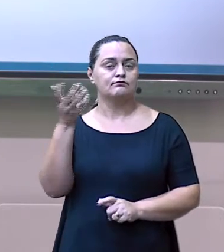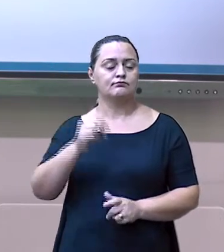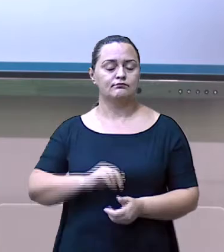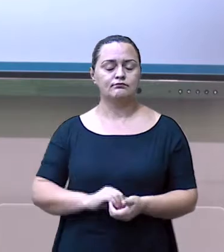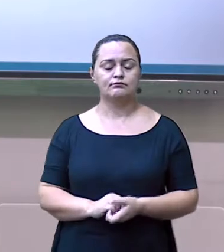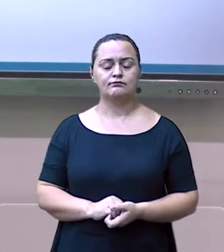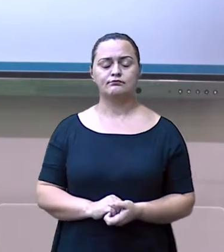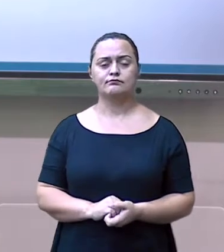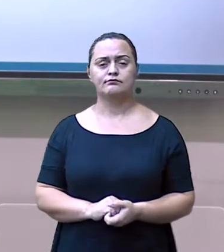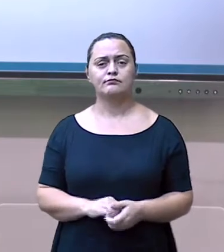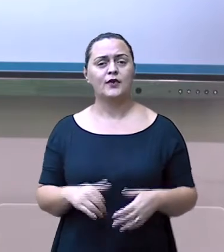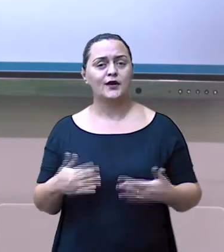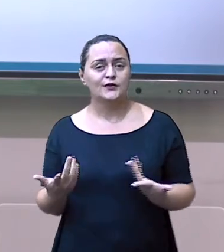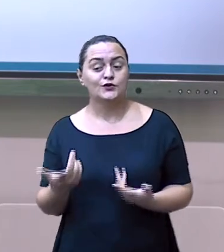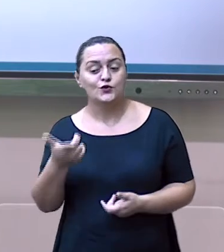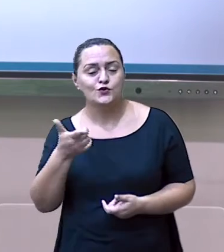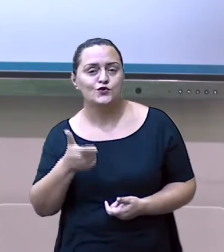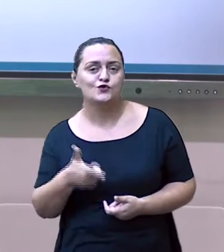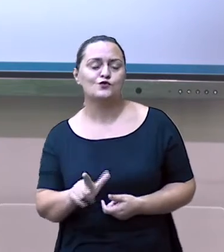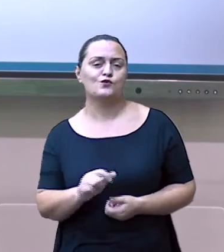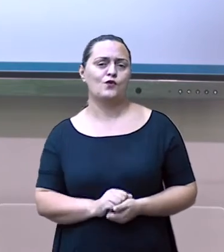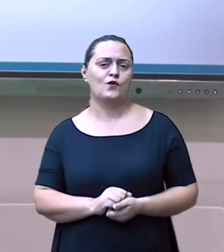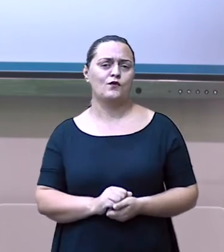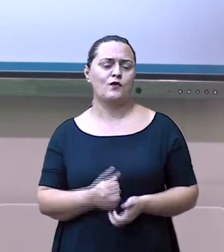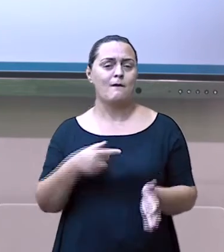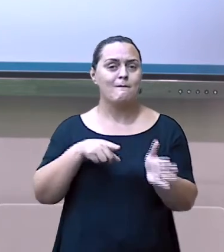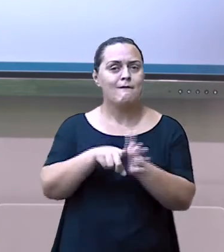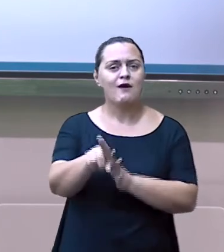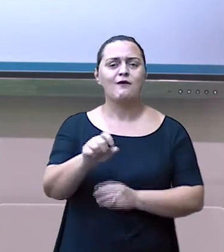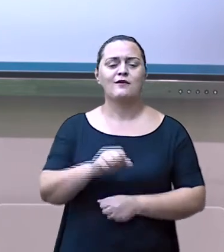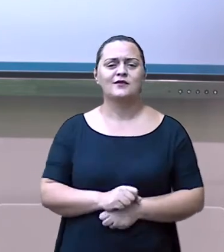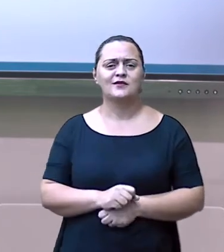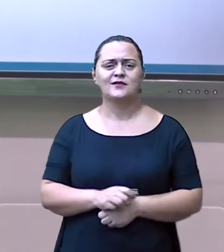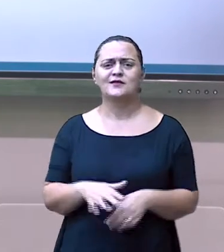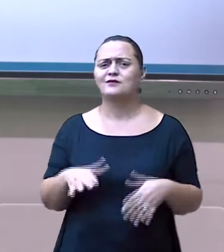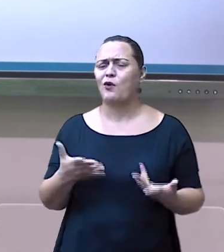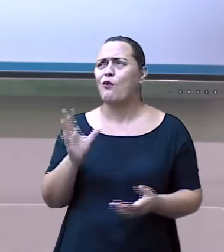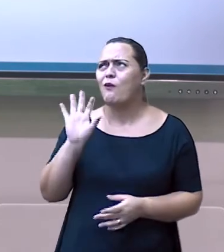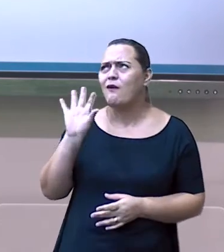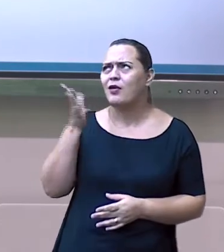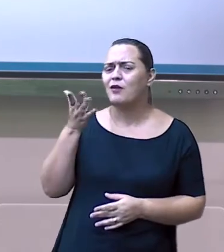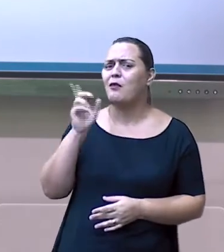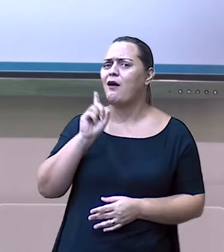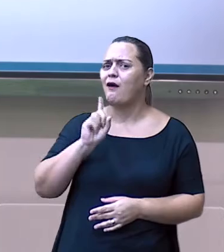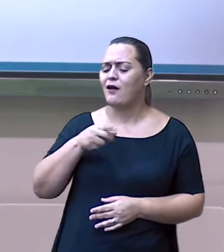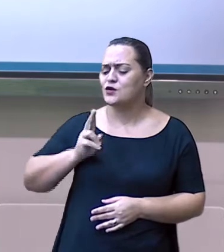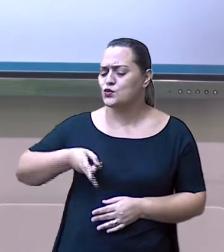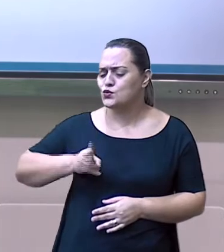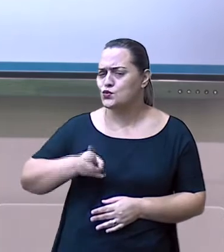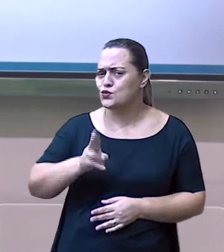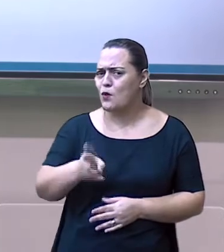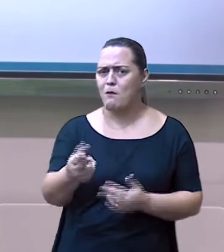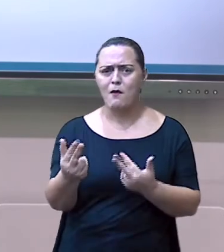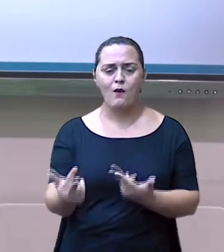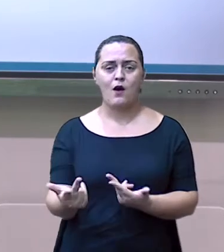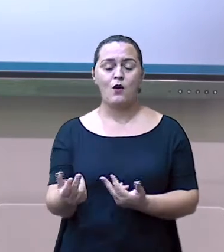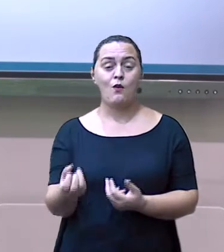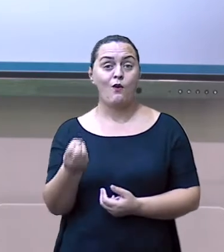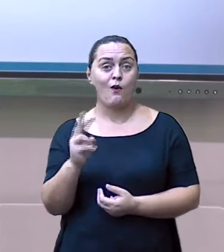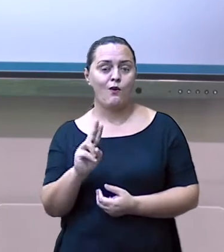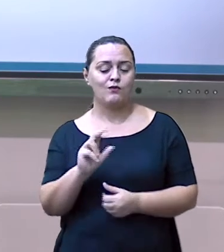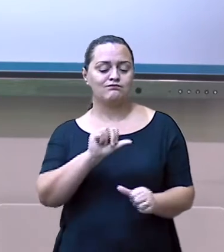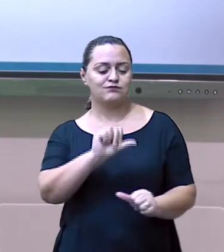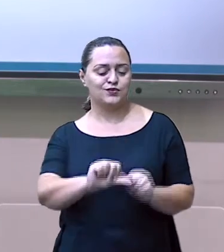Aí volta a pergunta. Será que o clima é permanente ou está em